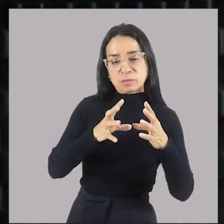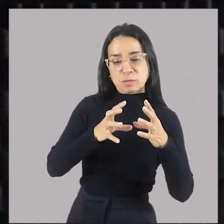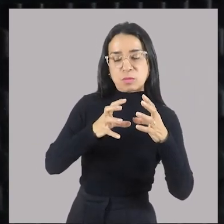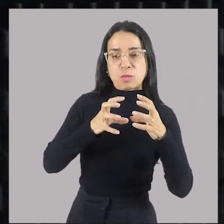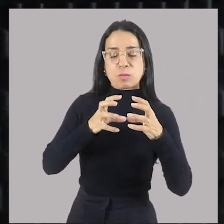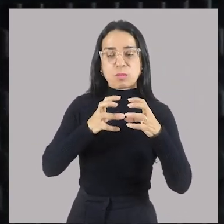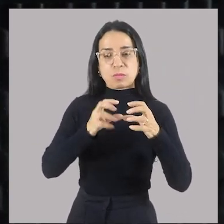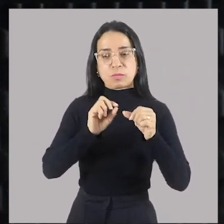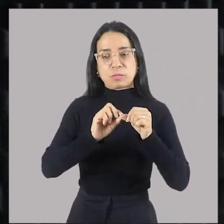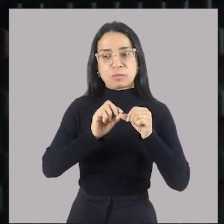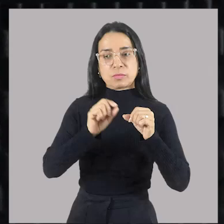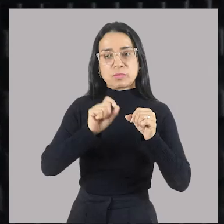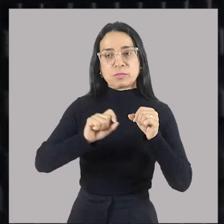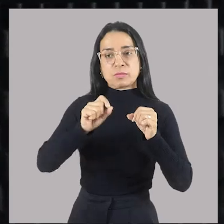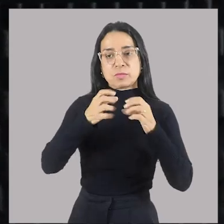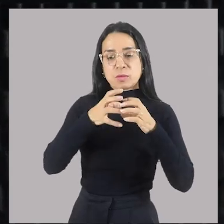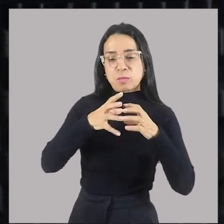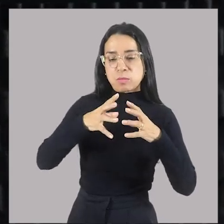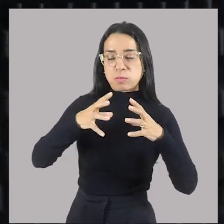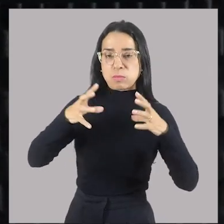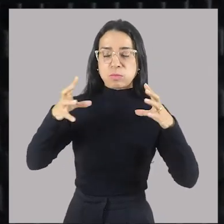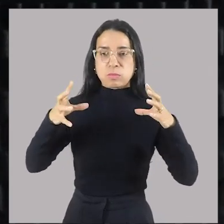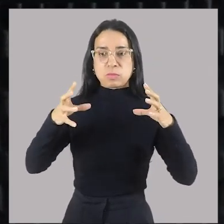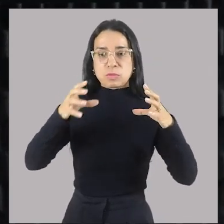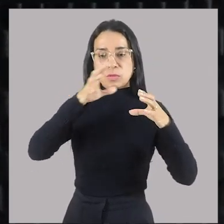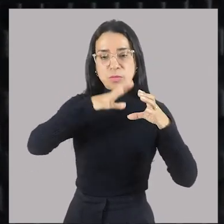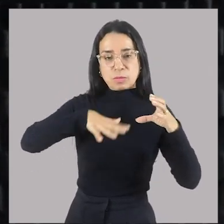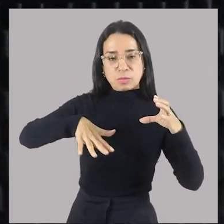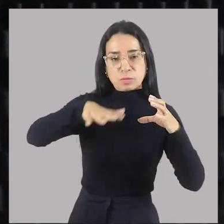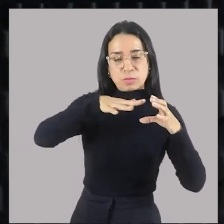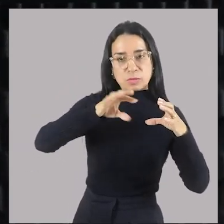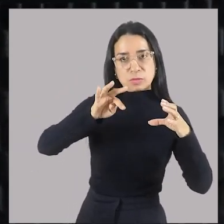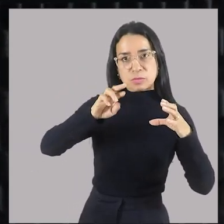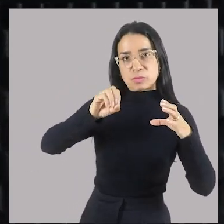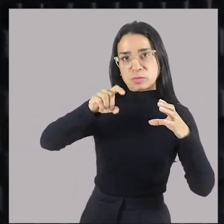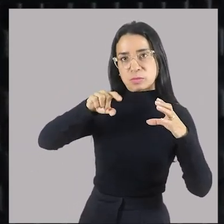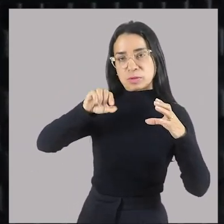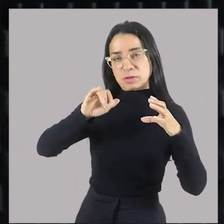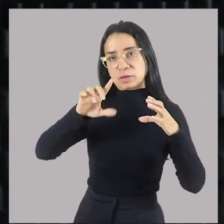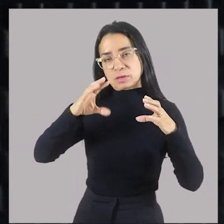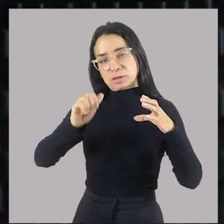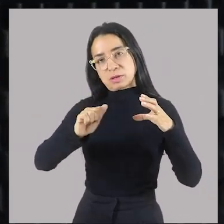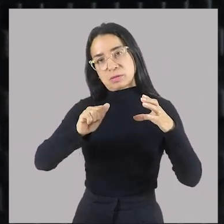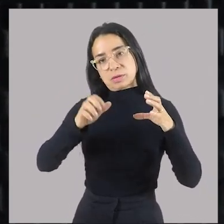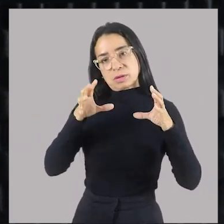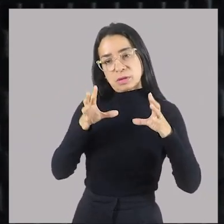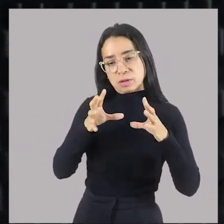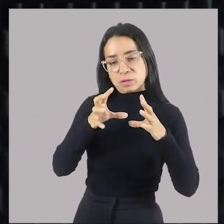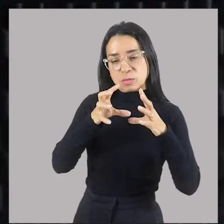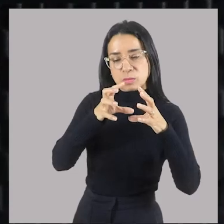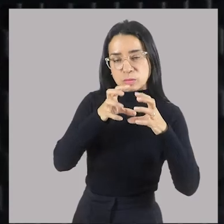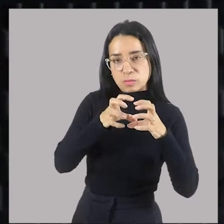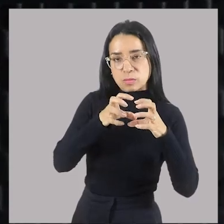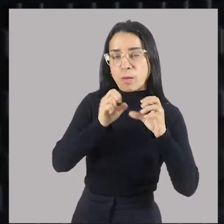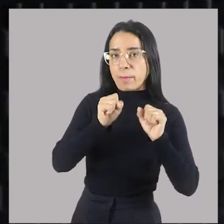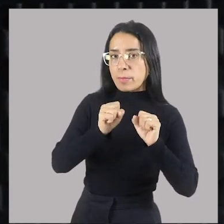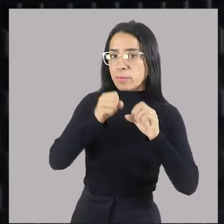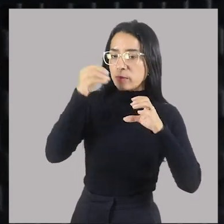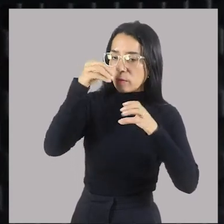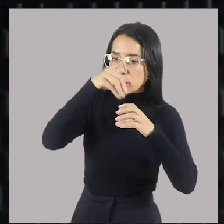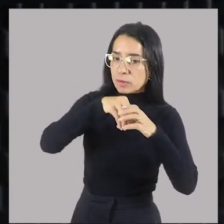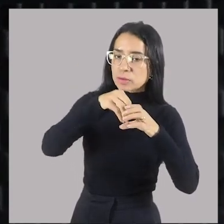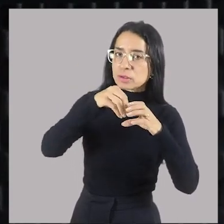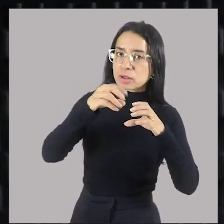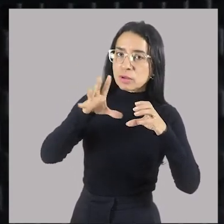fazendo expandir a região torácica para que ocorra a diminuição da pressão e ela possa entrar, o